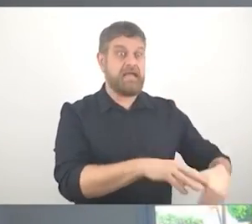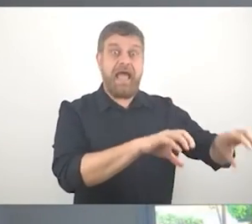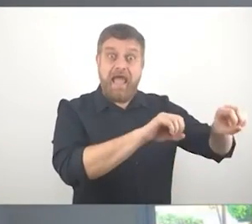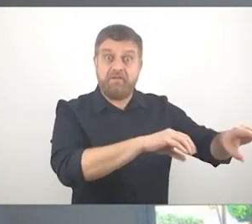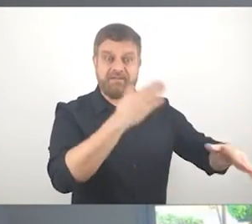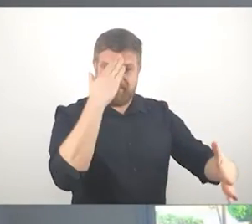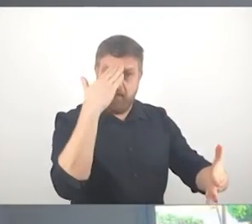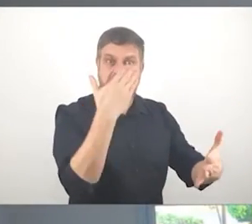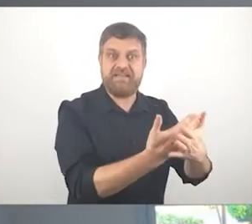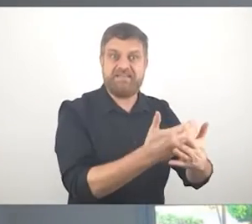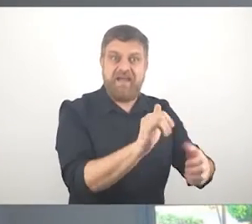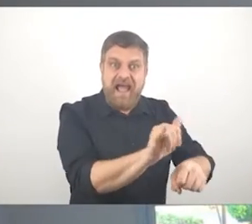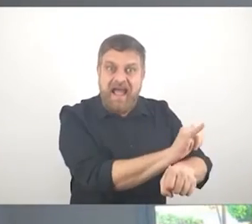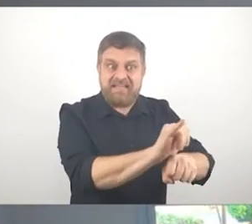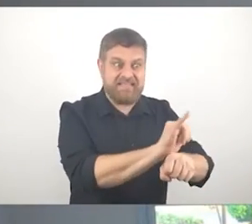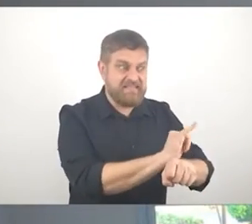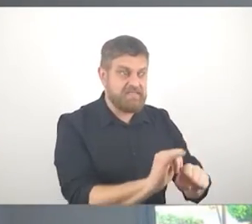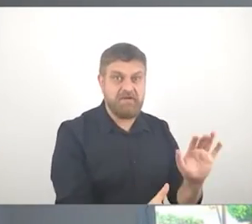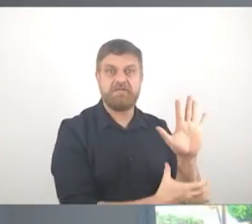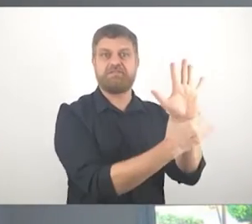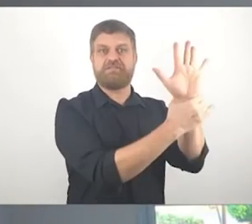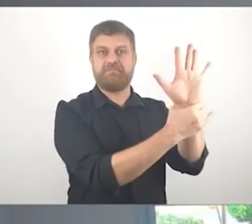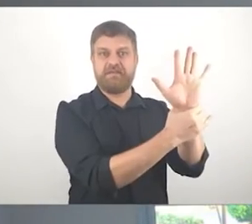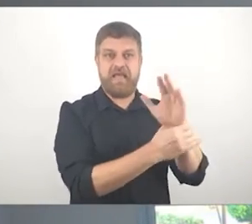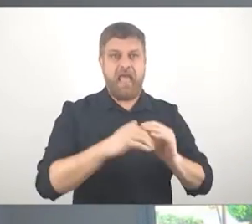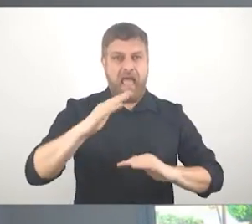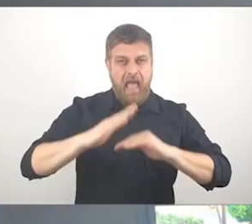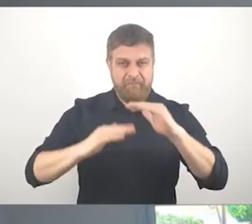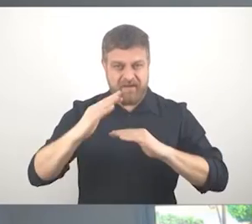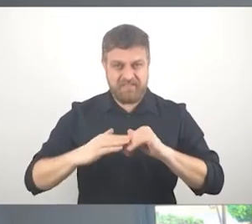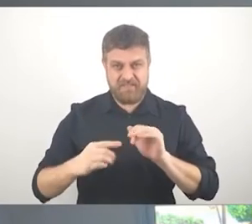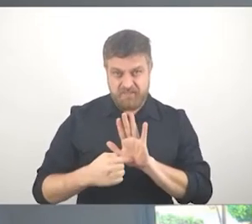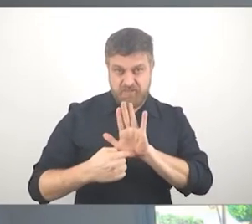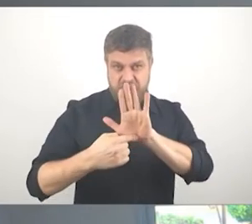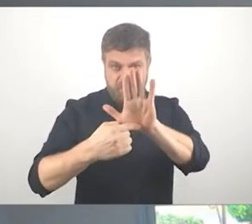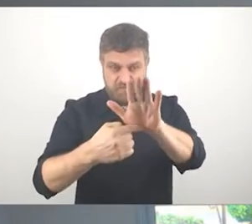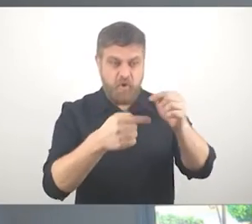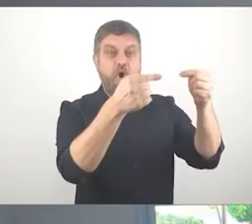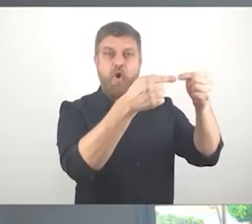Acredita na educação como um caminho para a sustentabilidade. E essa atividade que a